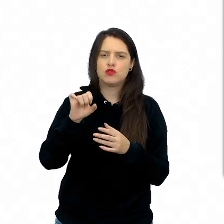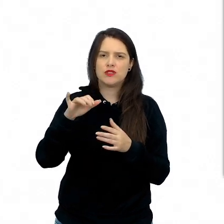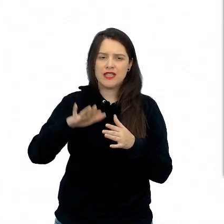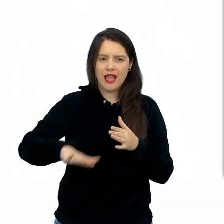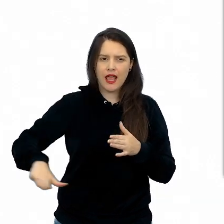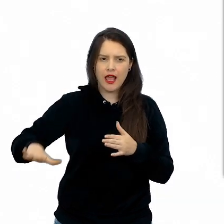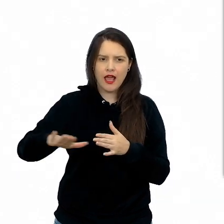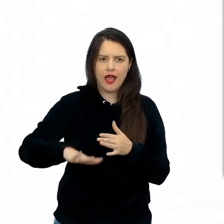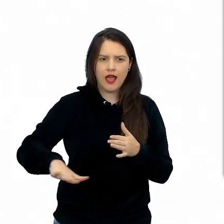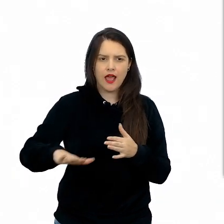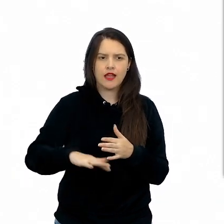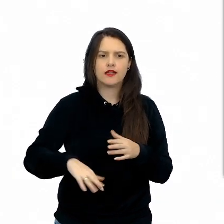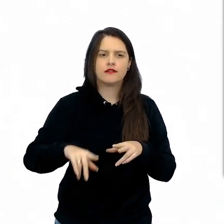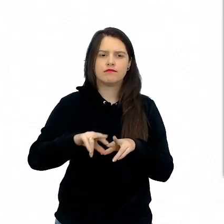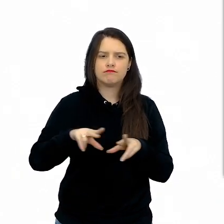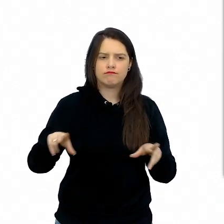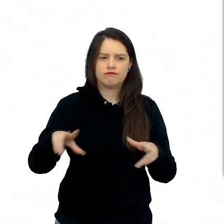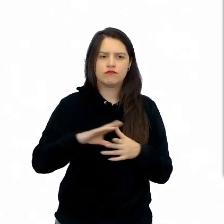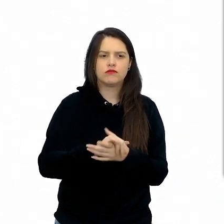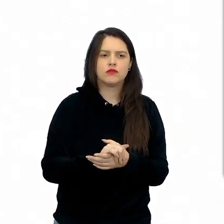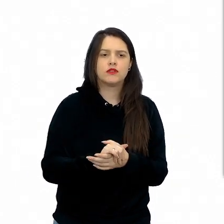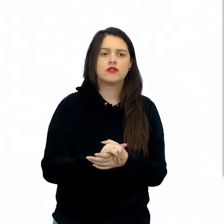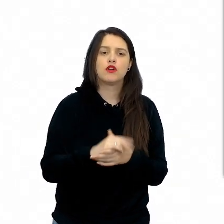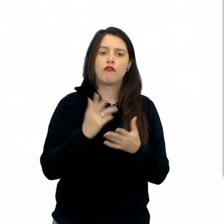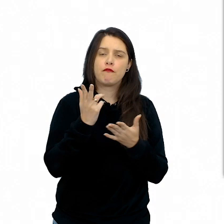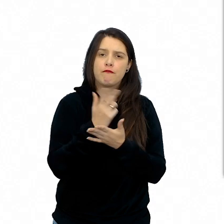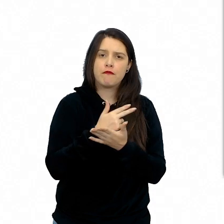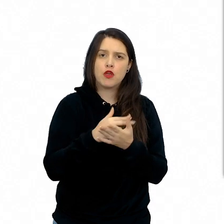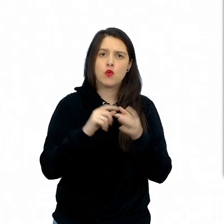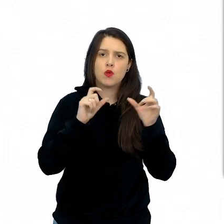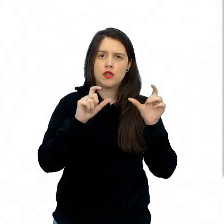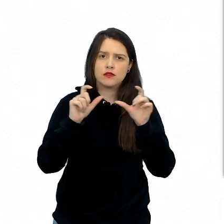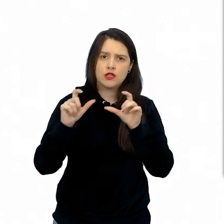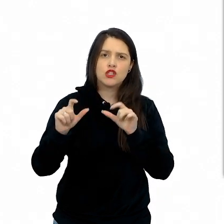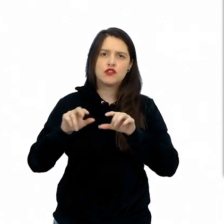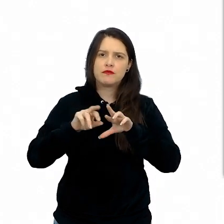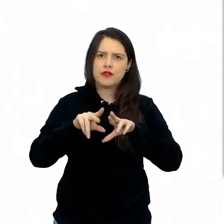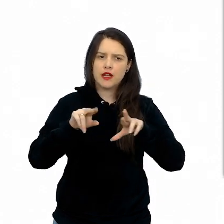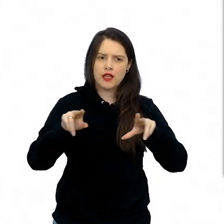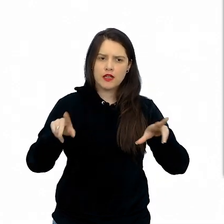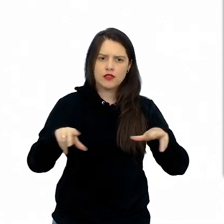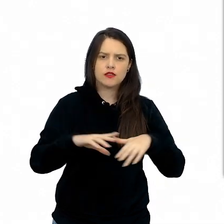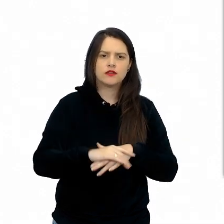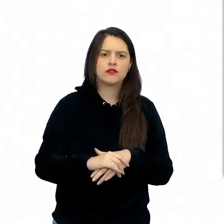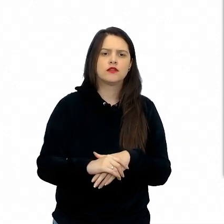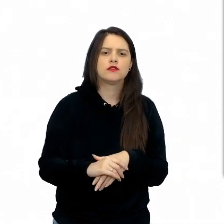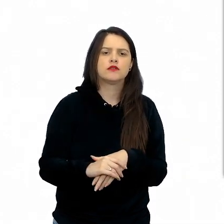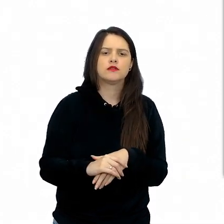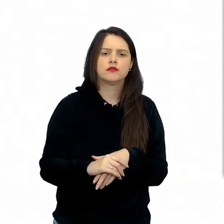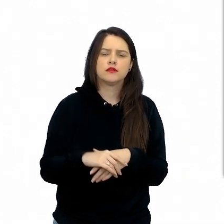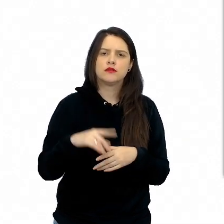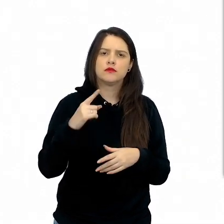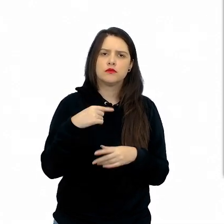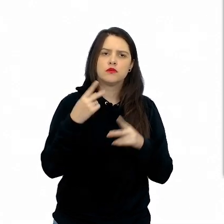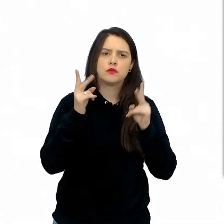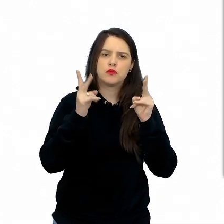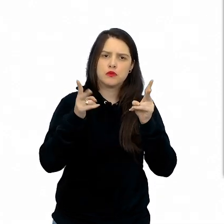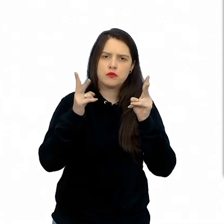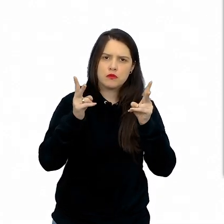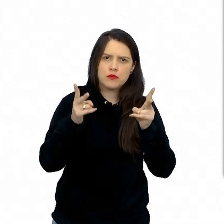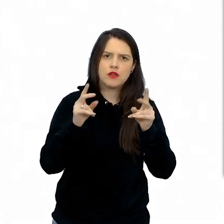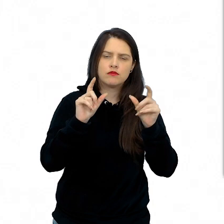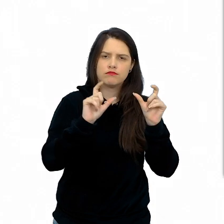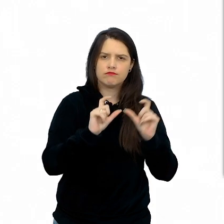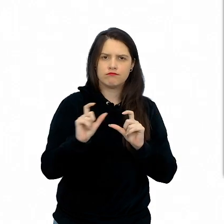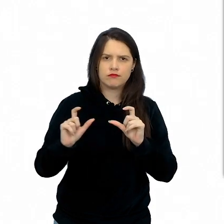área. Aula 3 e 4, figuras poligonais com diferentes números de lados e que possuem o mesmo perímetro